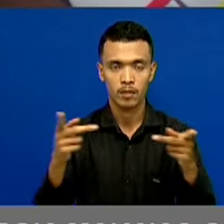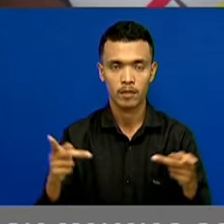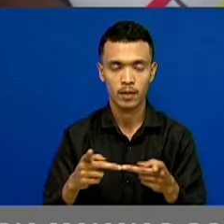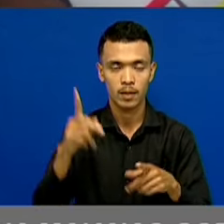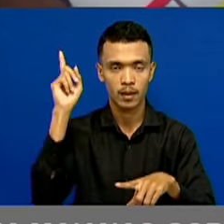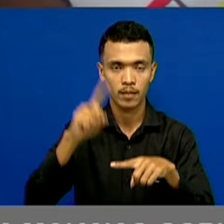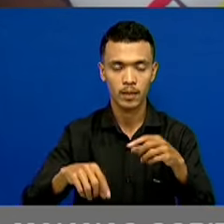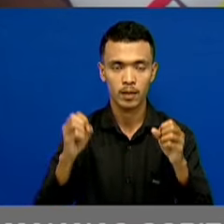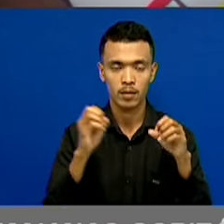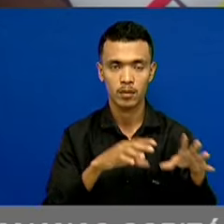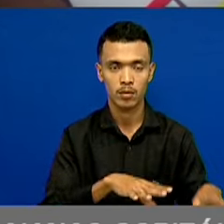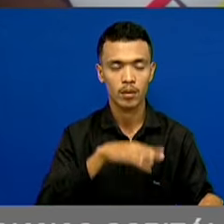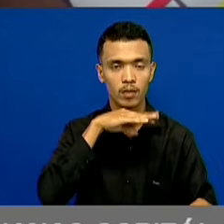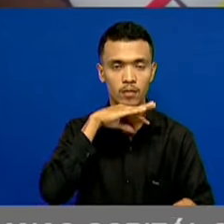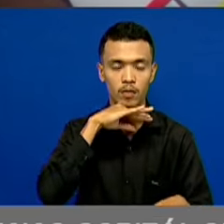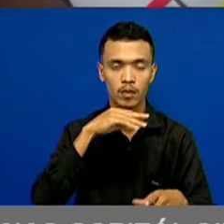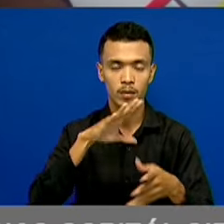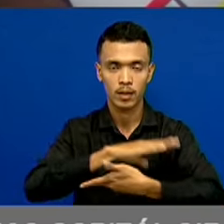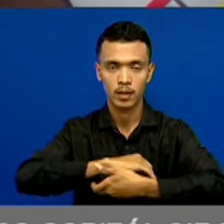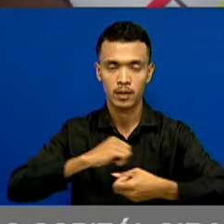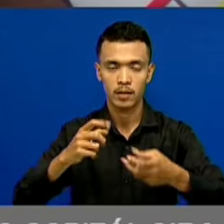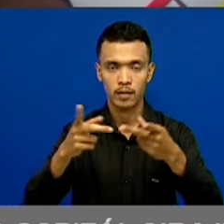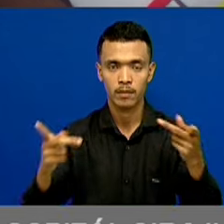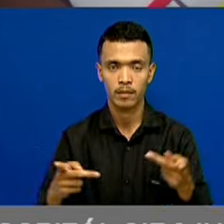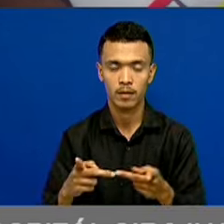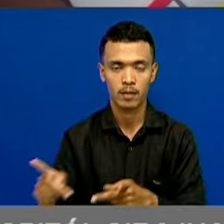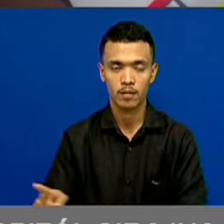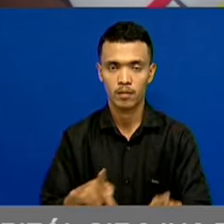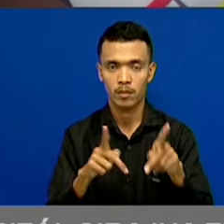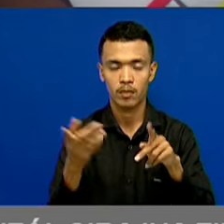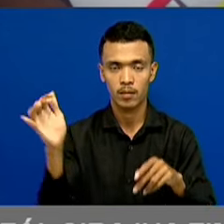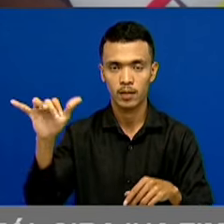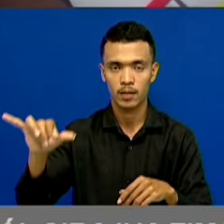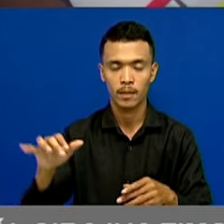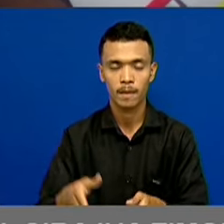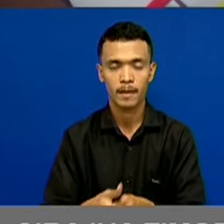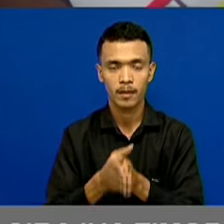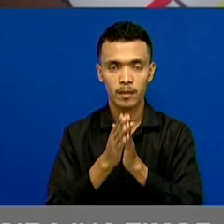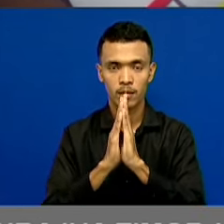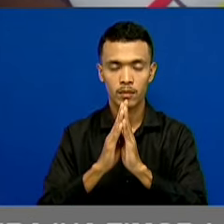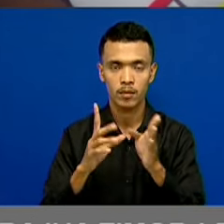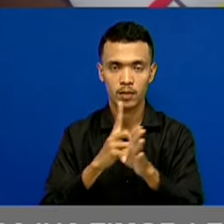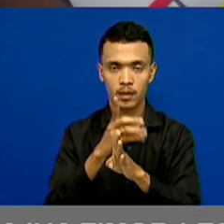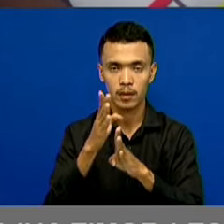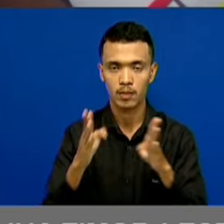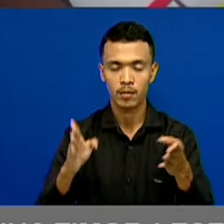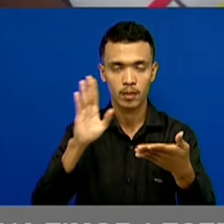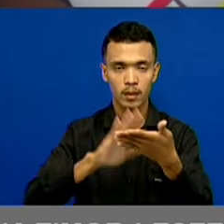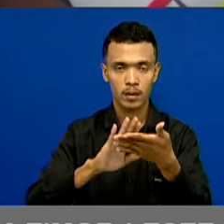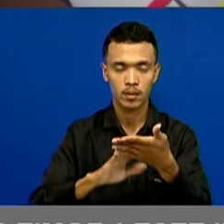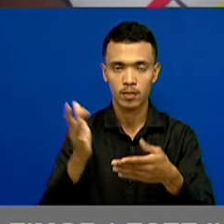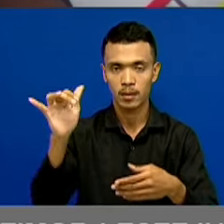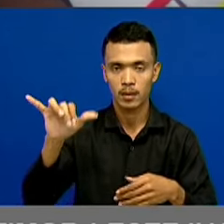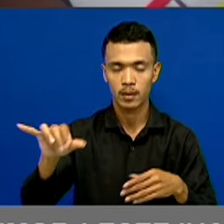estraga fatin público Shira. Ito, curso para retorno Universidade Shira, diretor escola Shira, atu